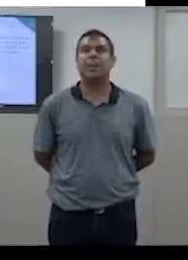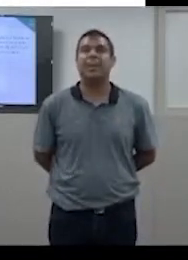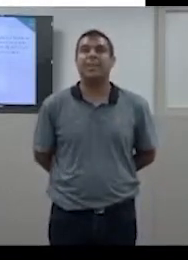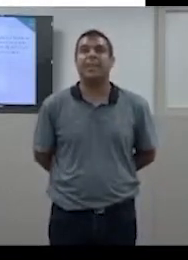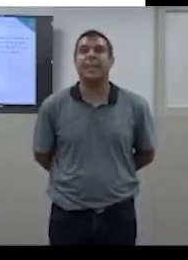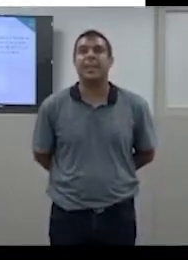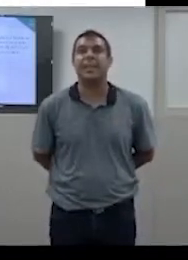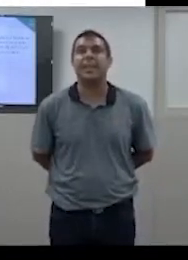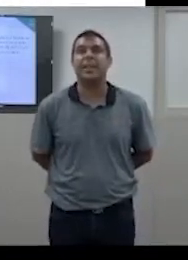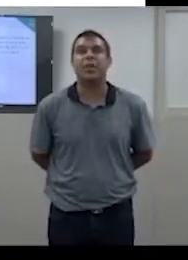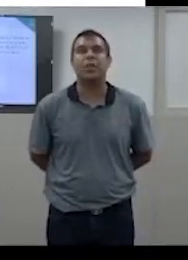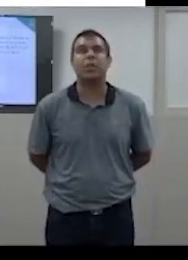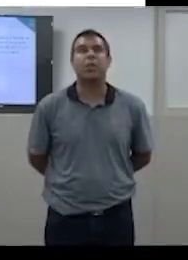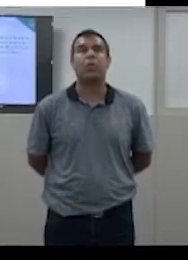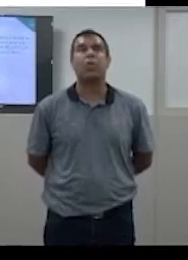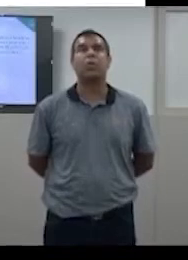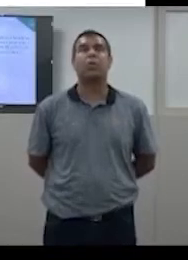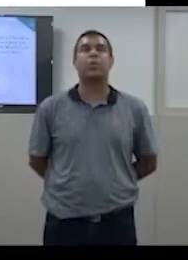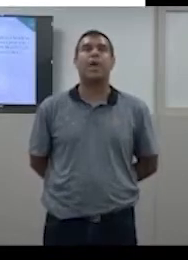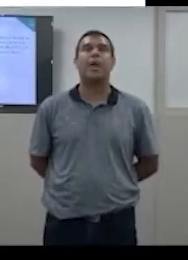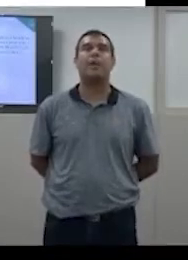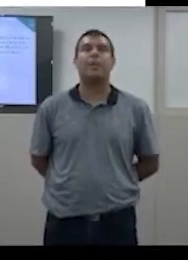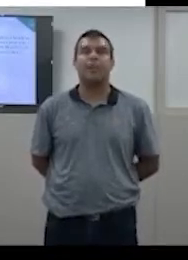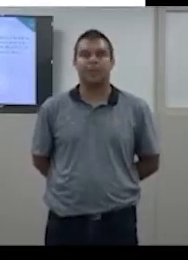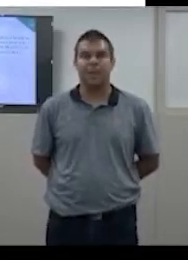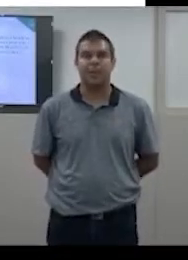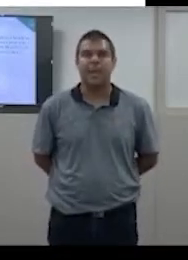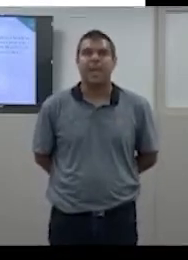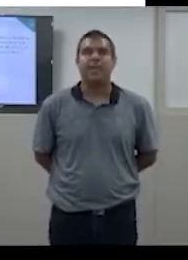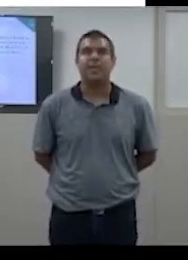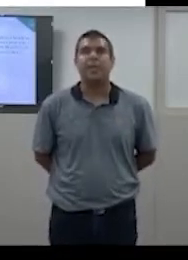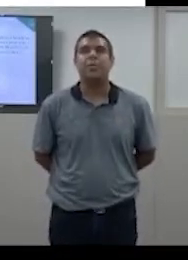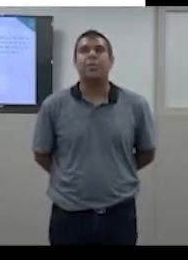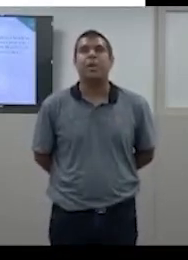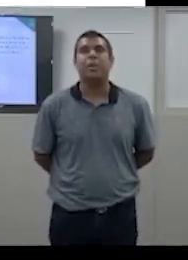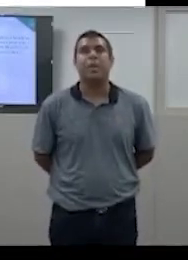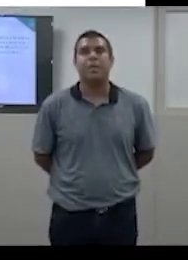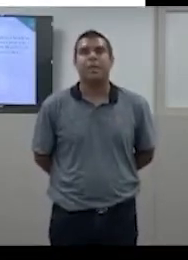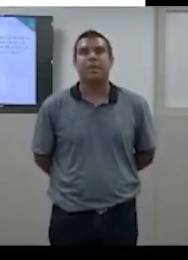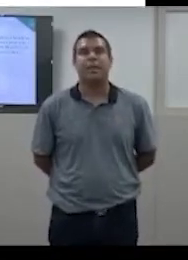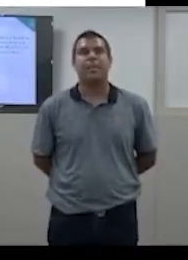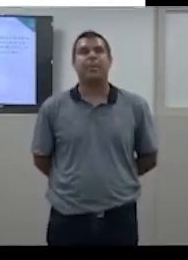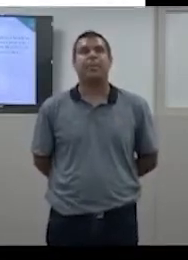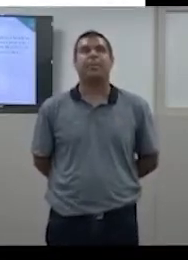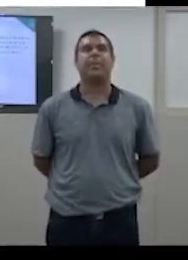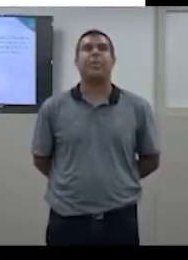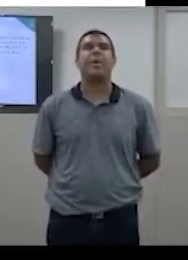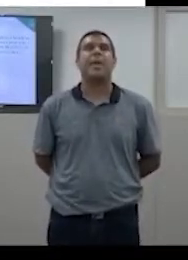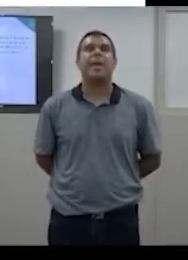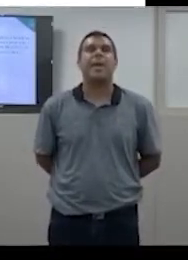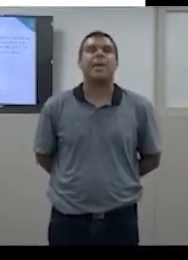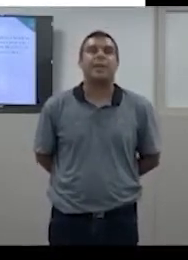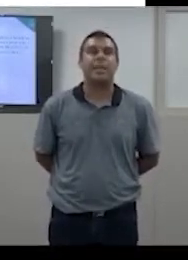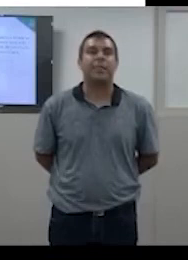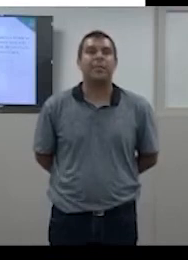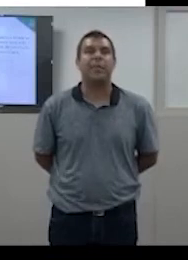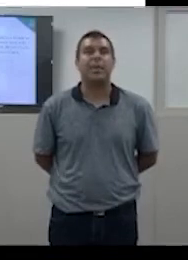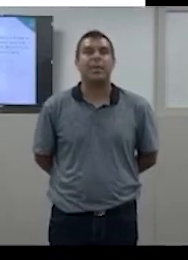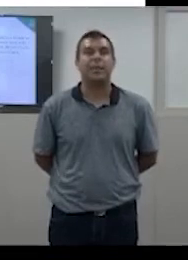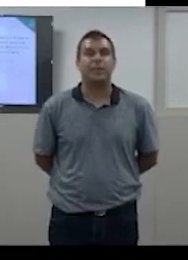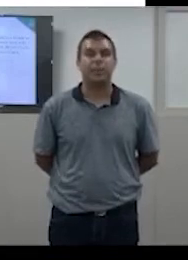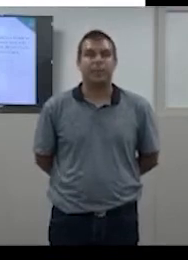uma pessoa desatenta deixa todo o conteúdo da água vaporizar. Sabendo que o calor latente da vaporização é